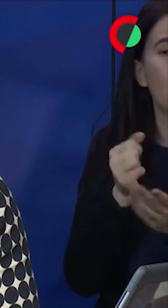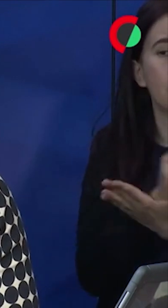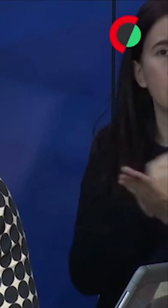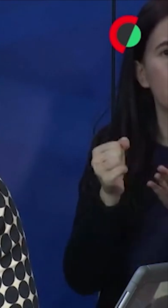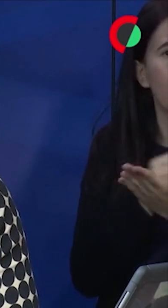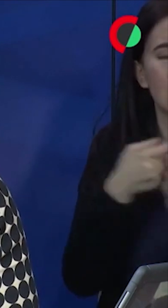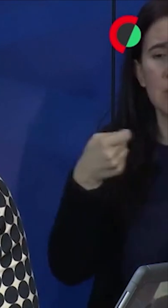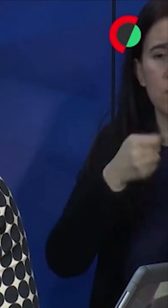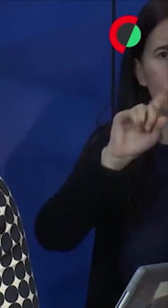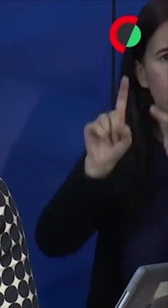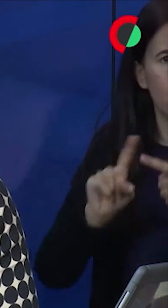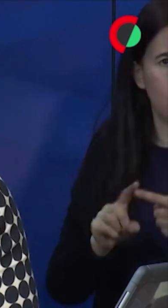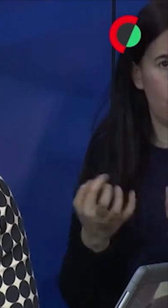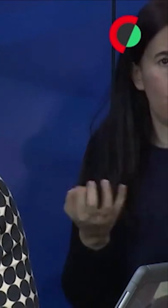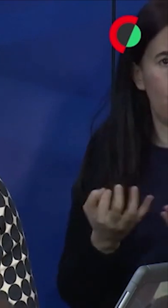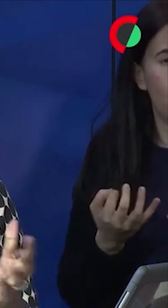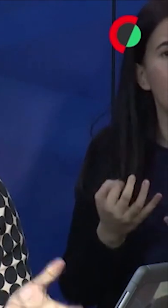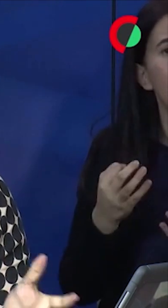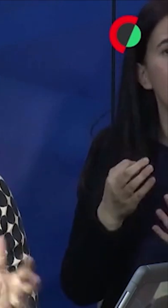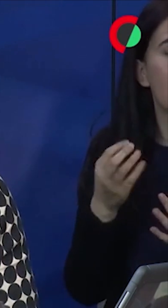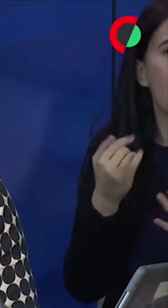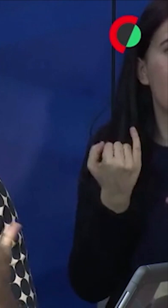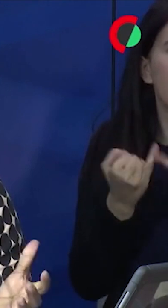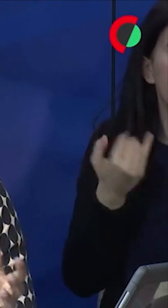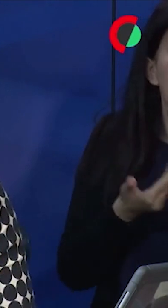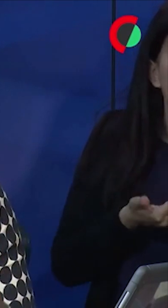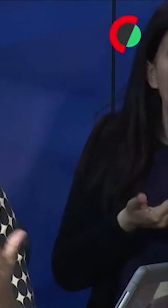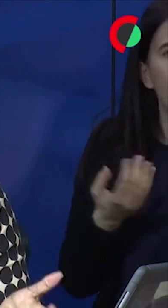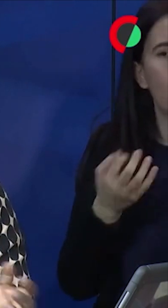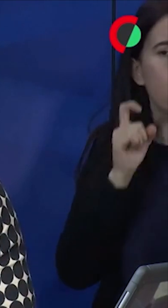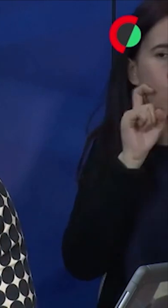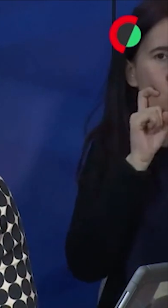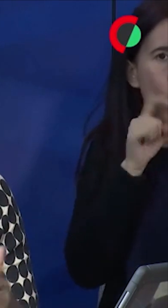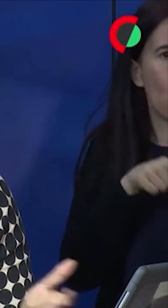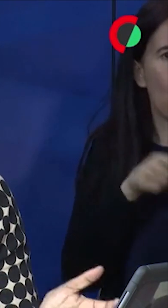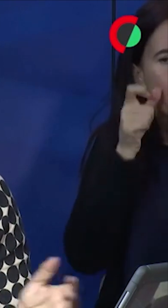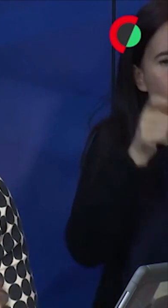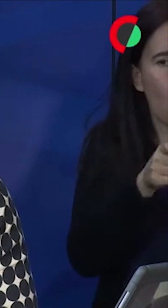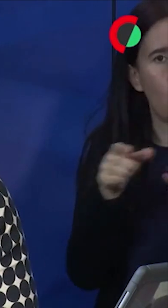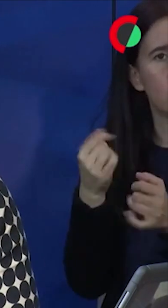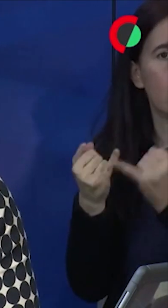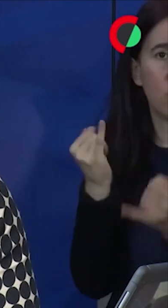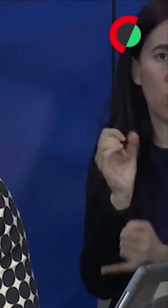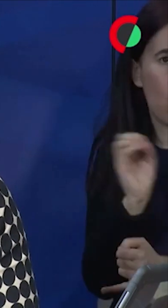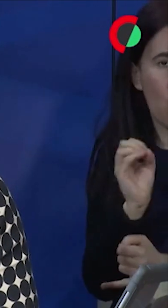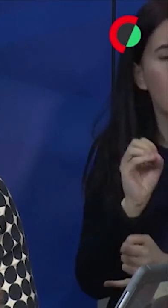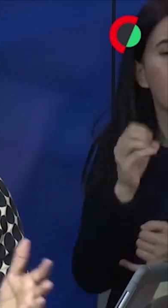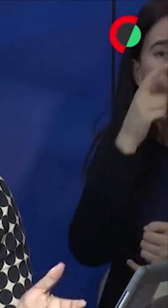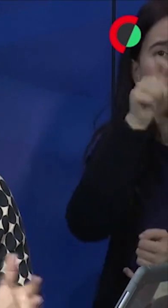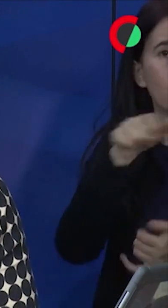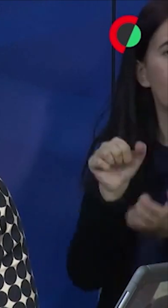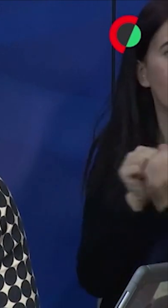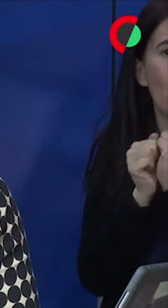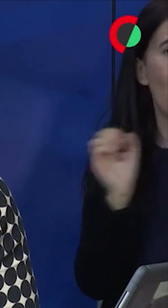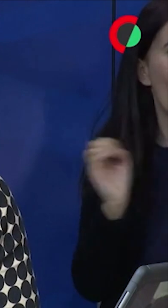com passaportes de vários tipos até, alguns eletrónicos que permitem um certo controle, outros não eletrónicos, mas teremos também pessoas indocumentadas e,